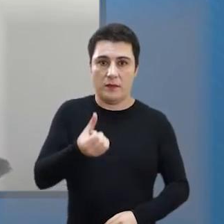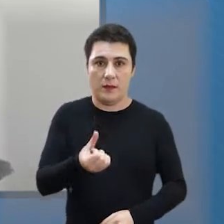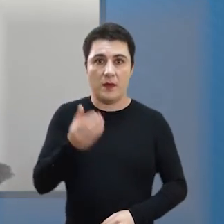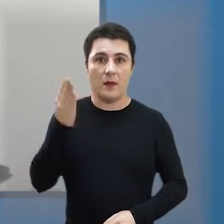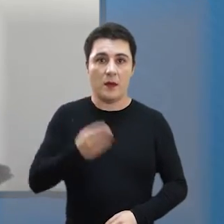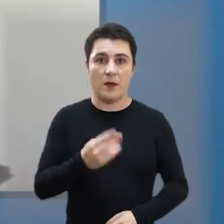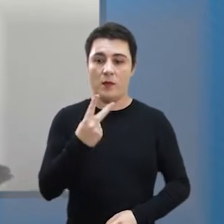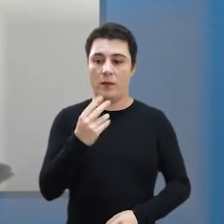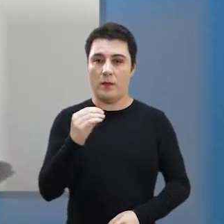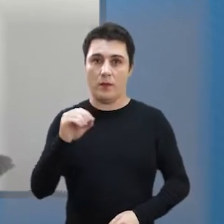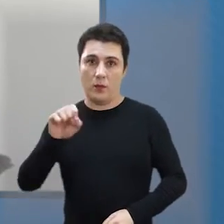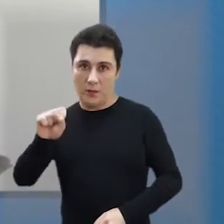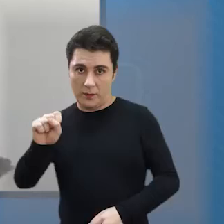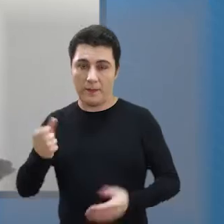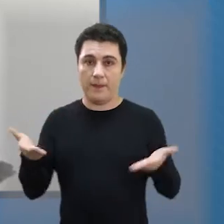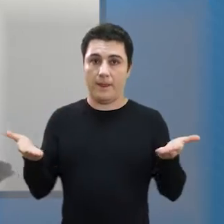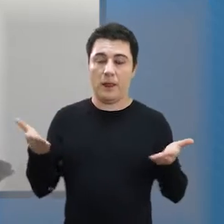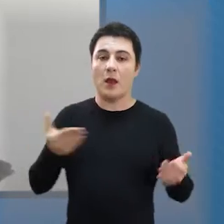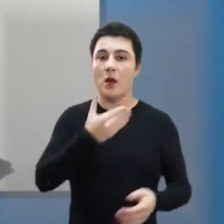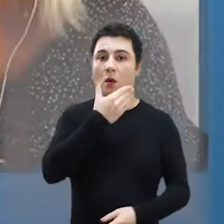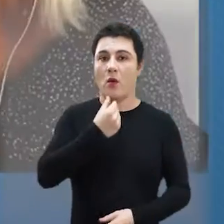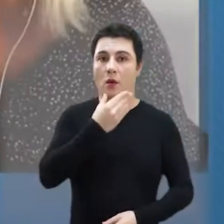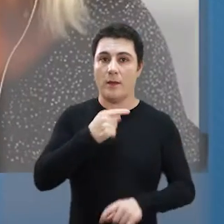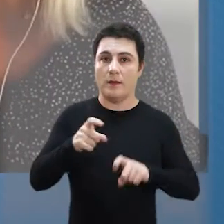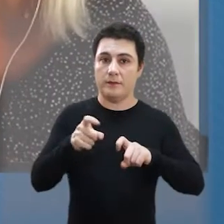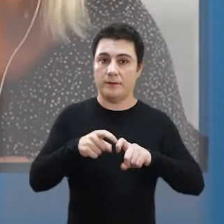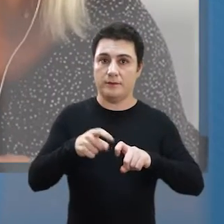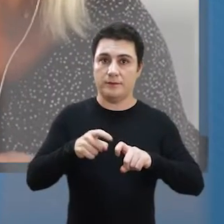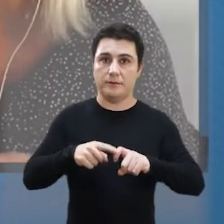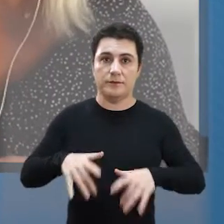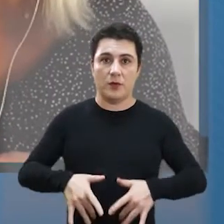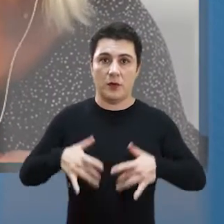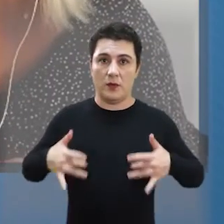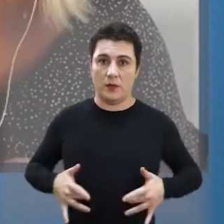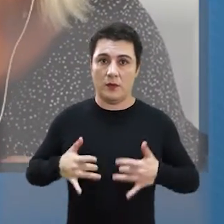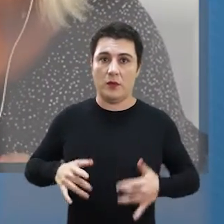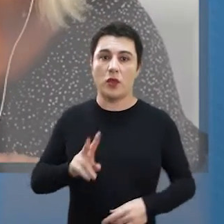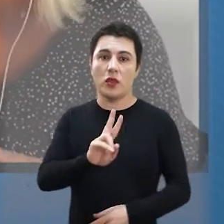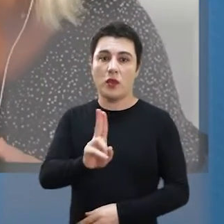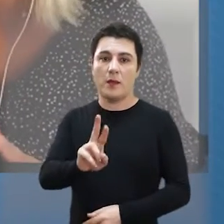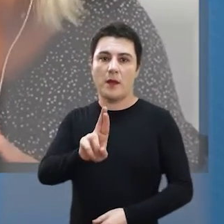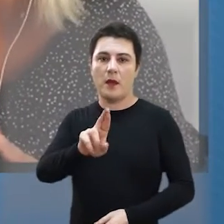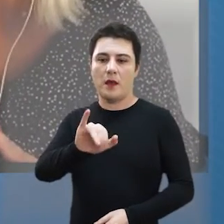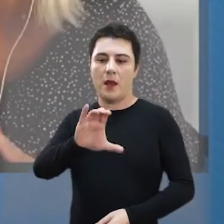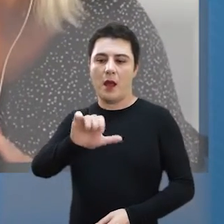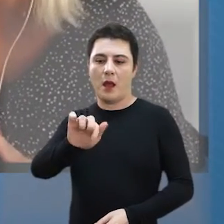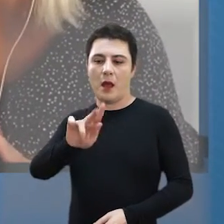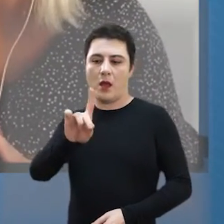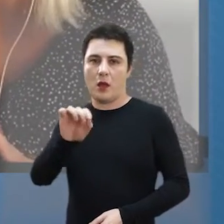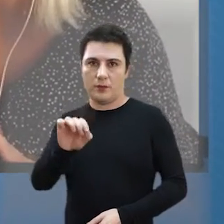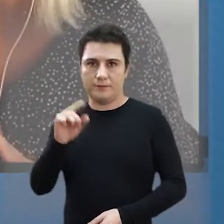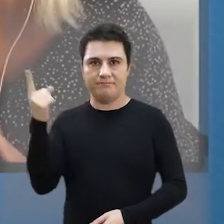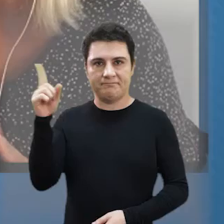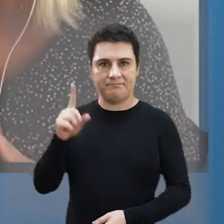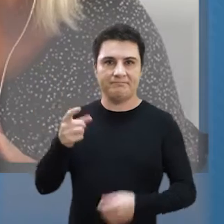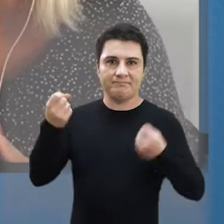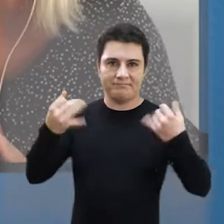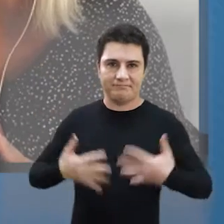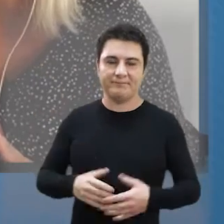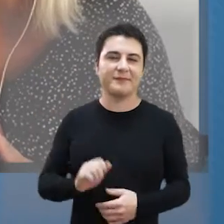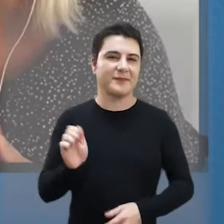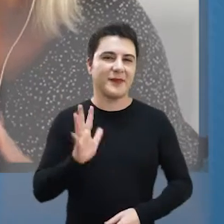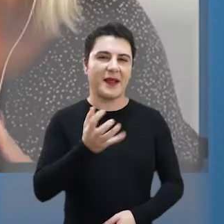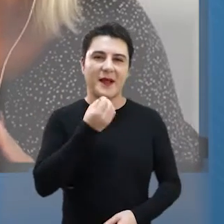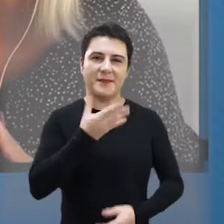6.866 de 2008. Para falar sobre o assunto, hoje nós vamos conversar com o médico urologista Ricardo Barros. Olá,